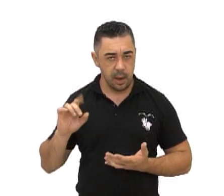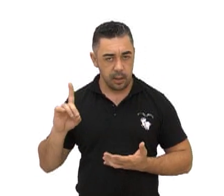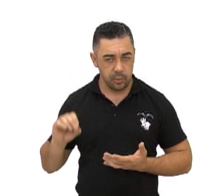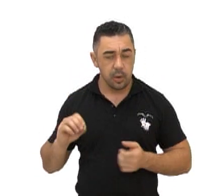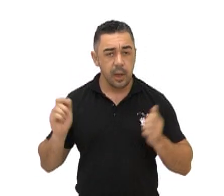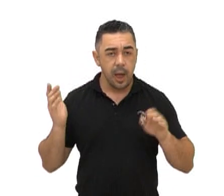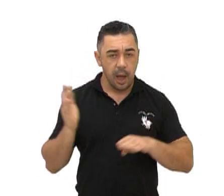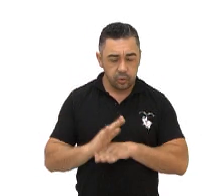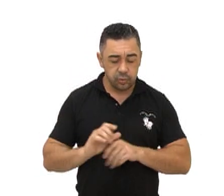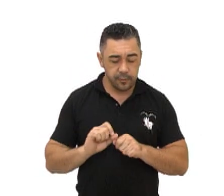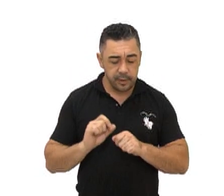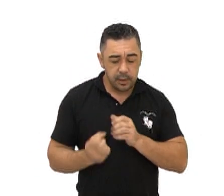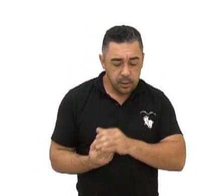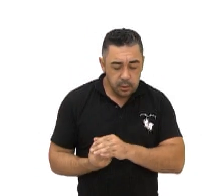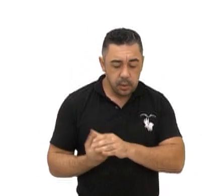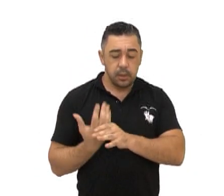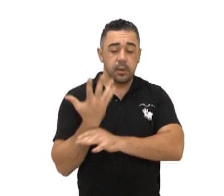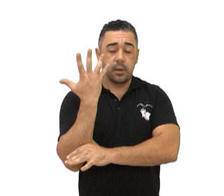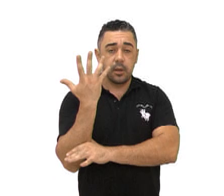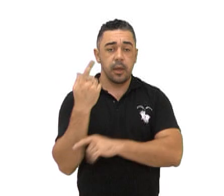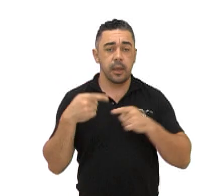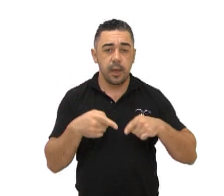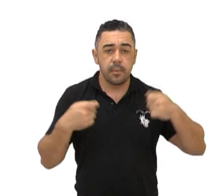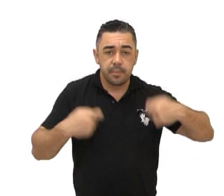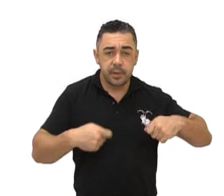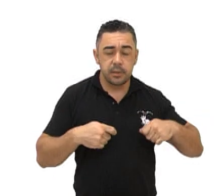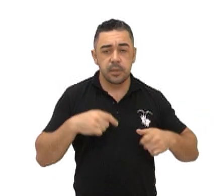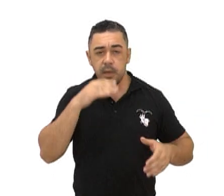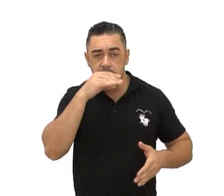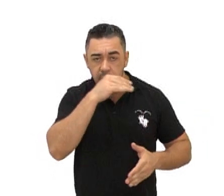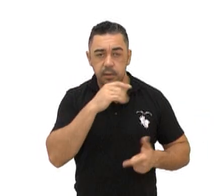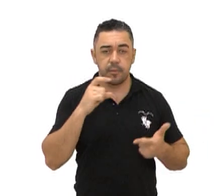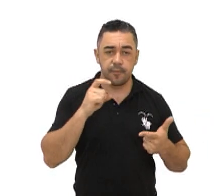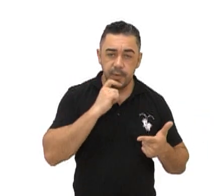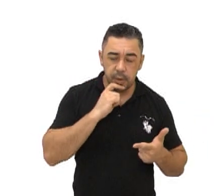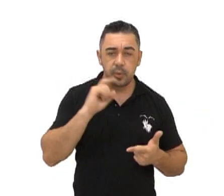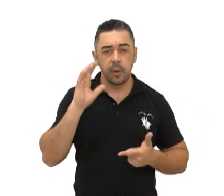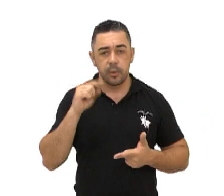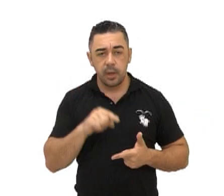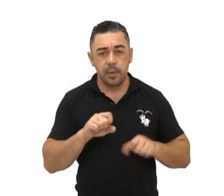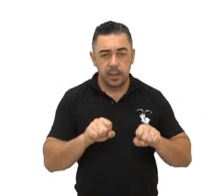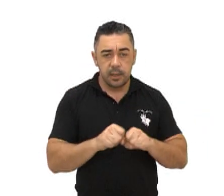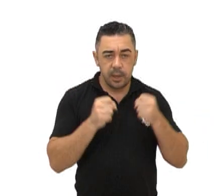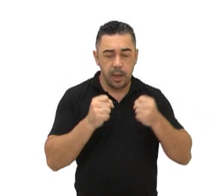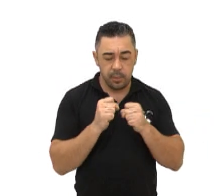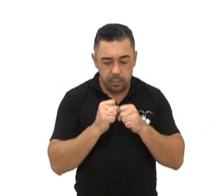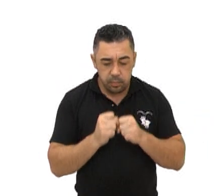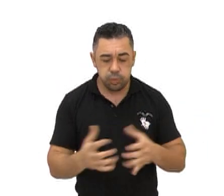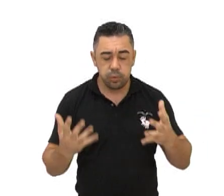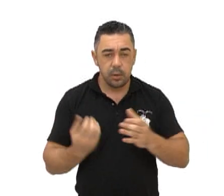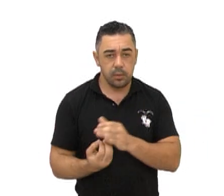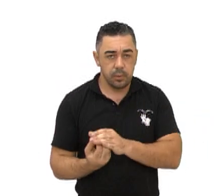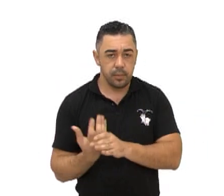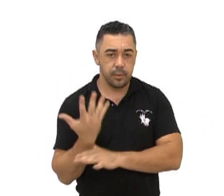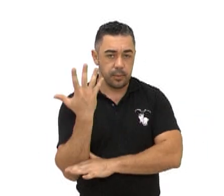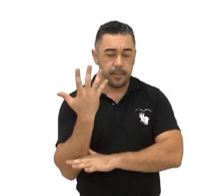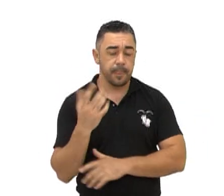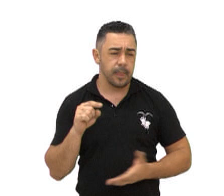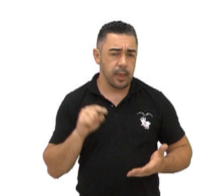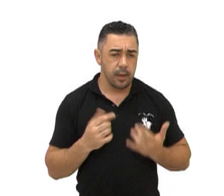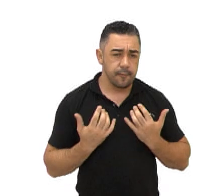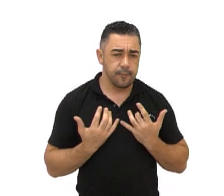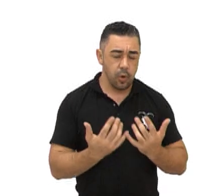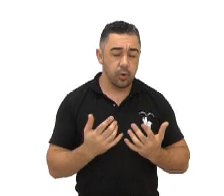a germinação de sementes que necessitam de um choque térmico para que seja efetuada a quebra de sua dormência vegetativa. As chamas